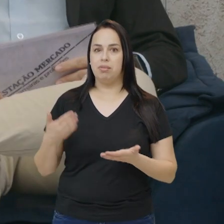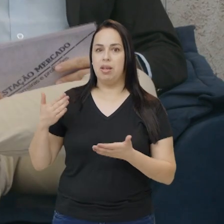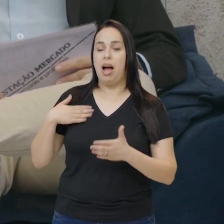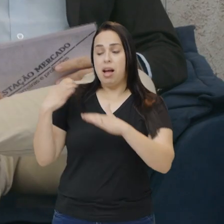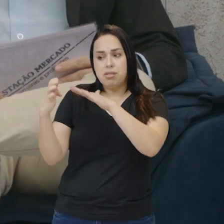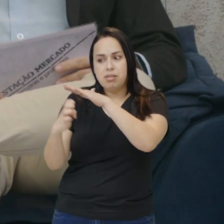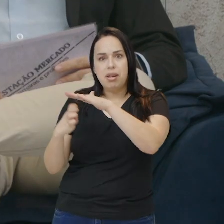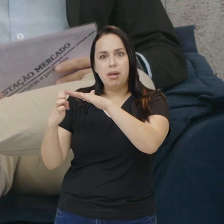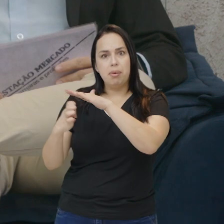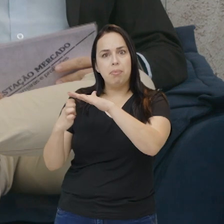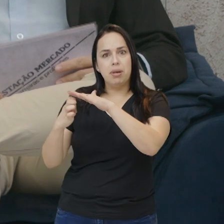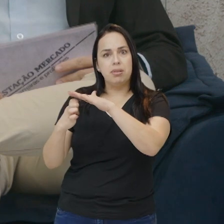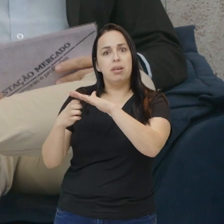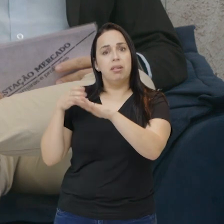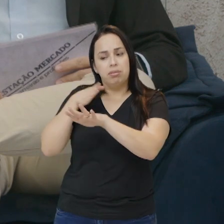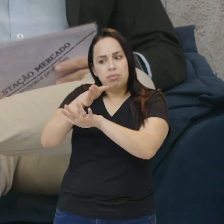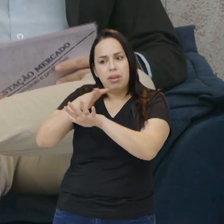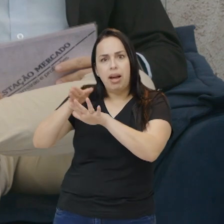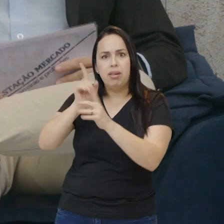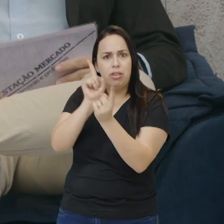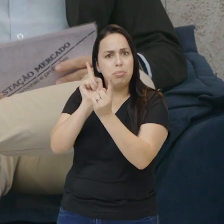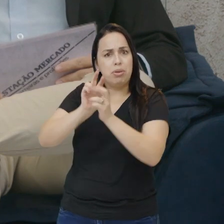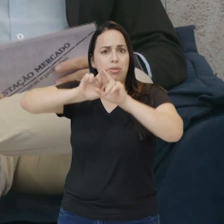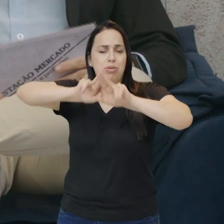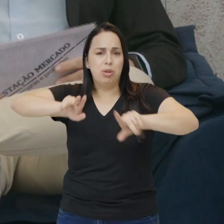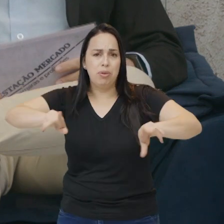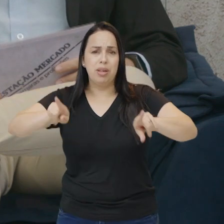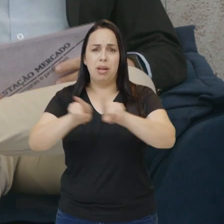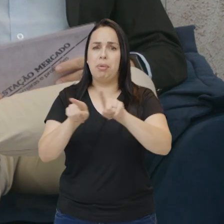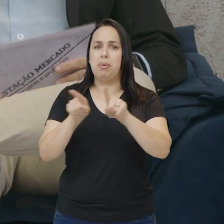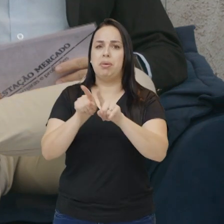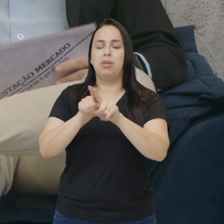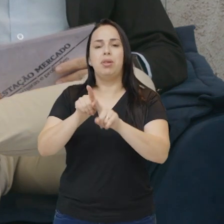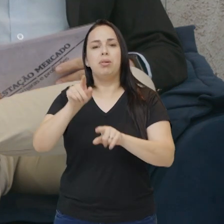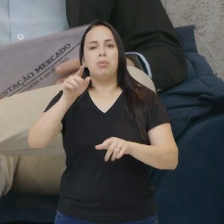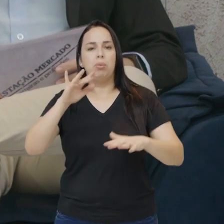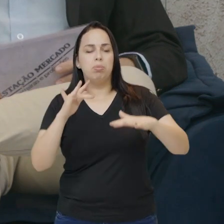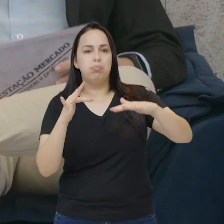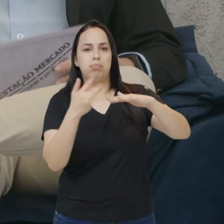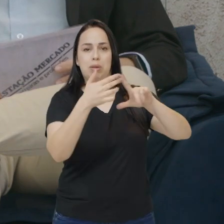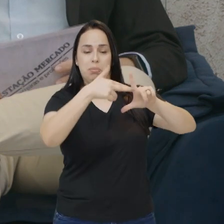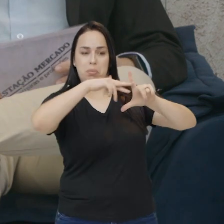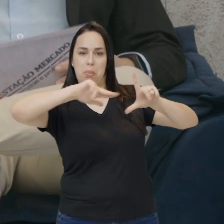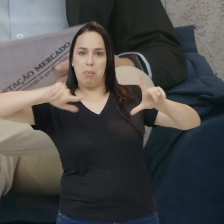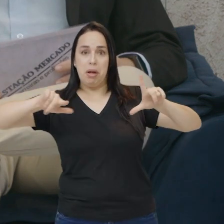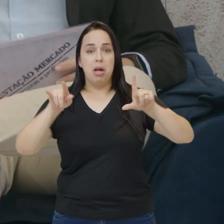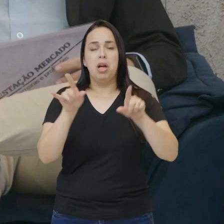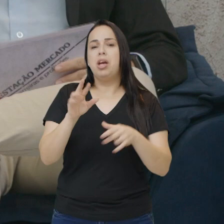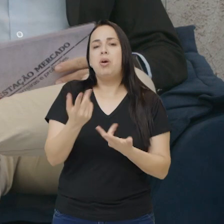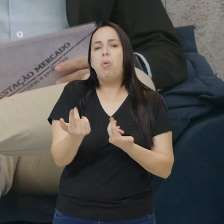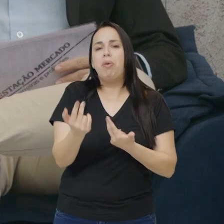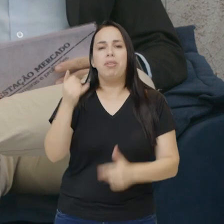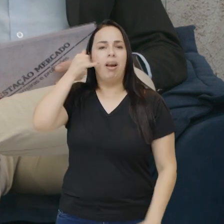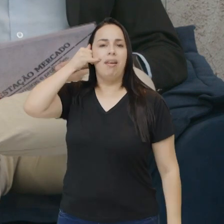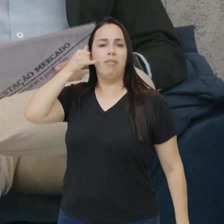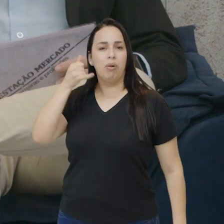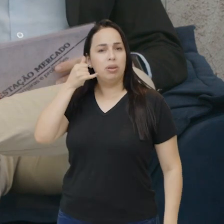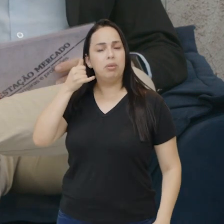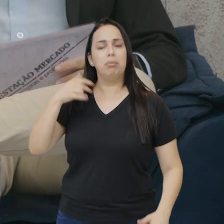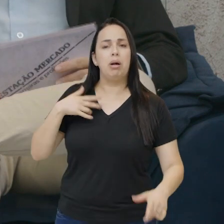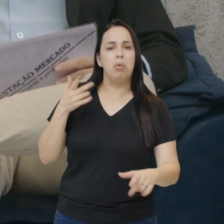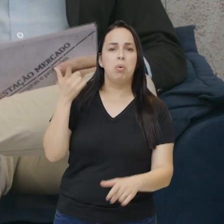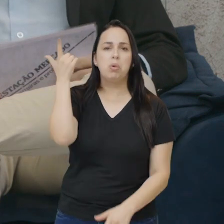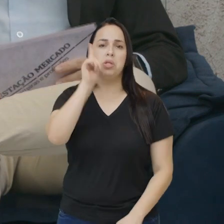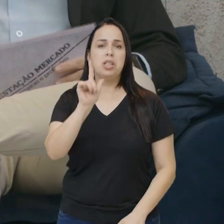hoje que as empresas passaram a diversificar o atendimento, disponibilizando canais como telefone para resolver as mais